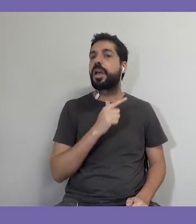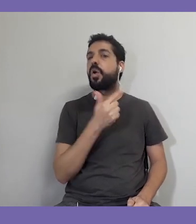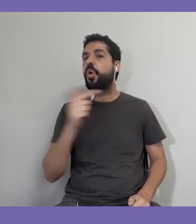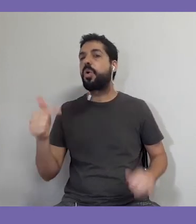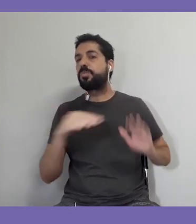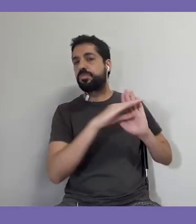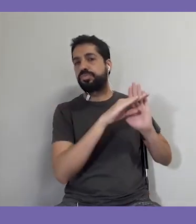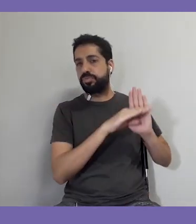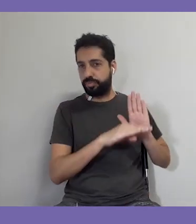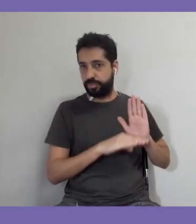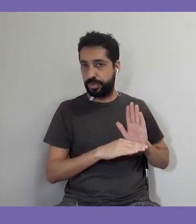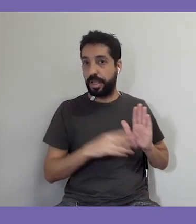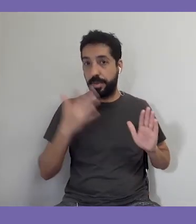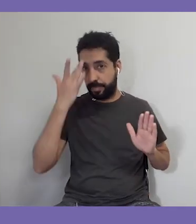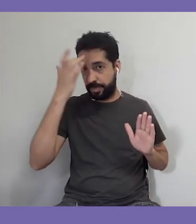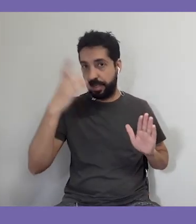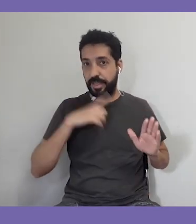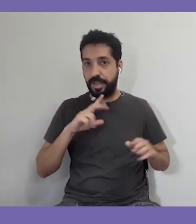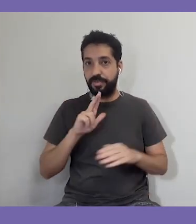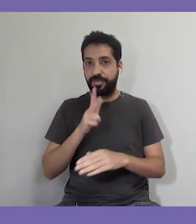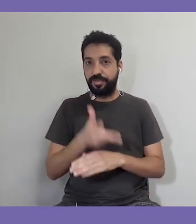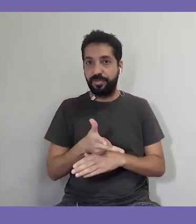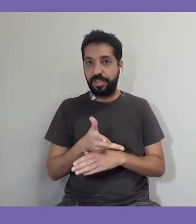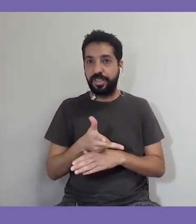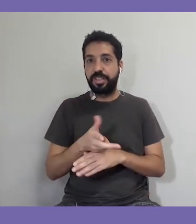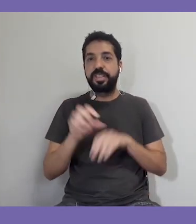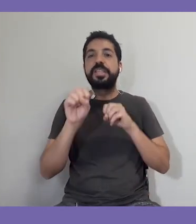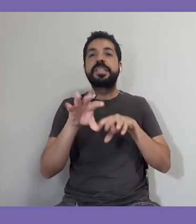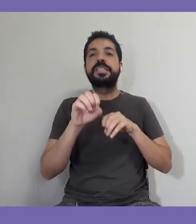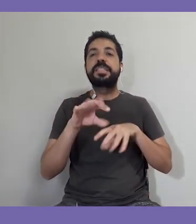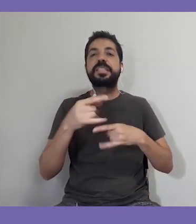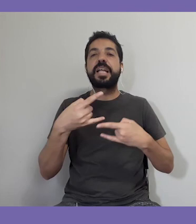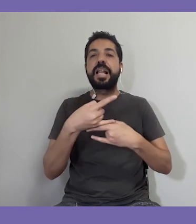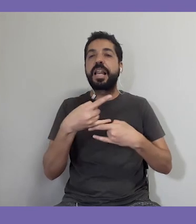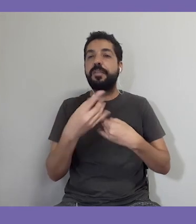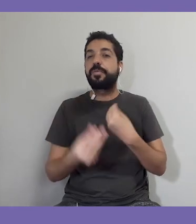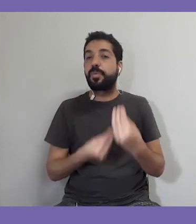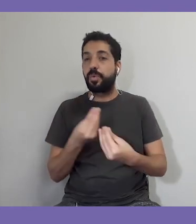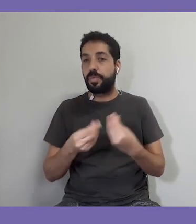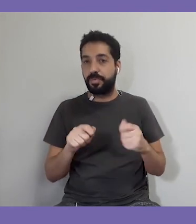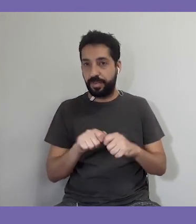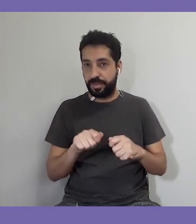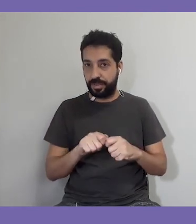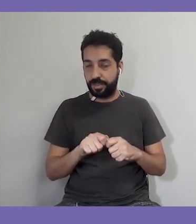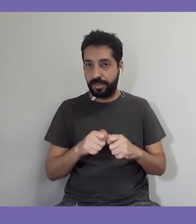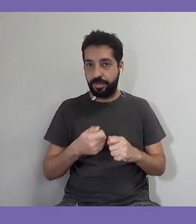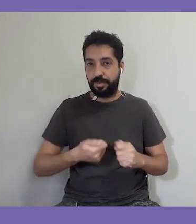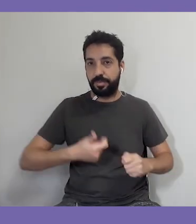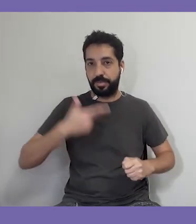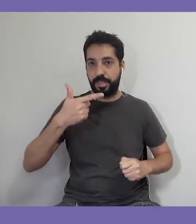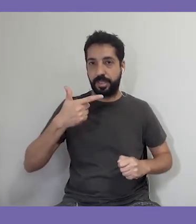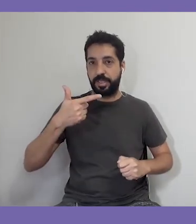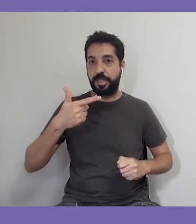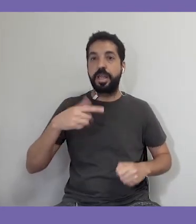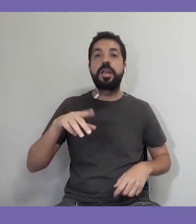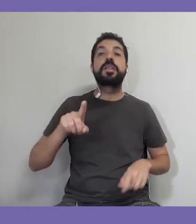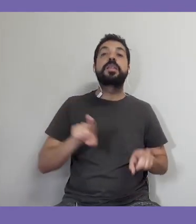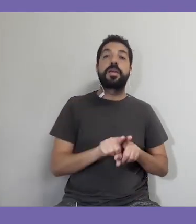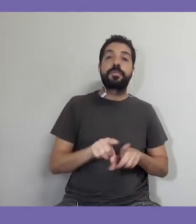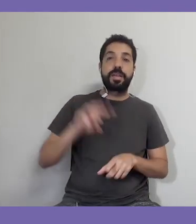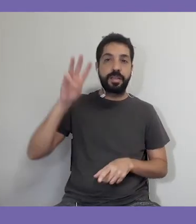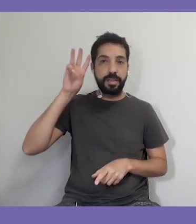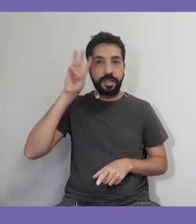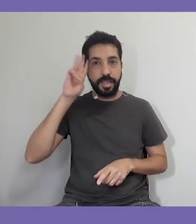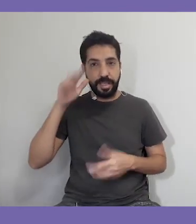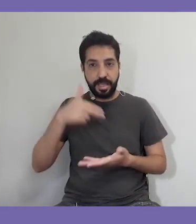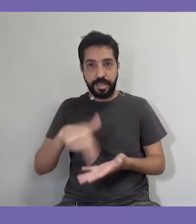outras atrações. Amanhã teremos o segundo vídeo do tutorial para lives, ao meio-dia, e também o vídeo do